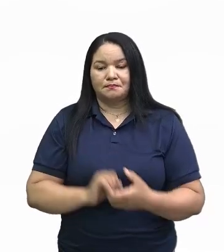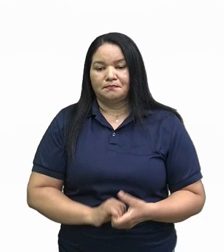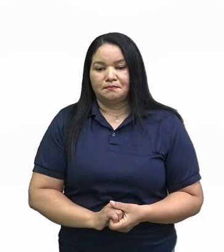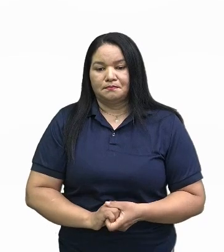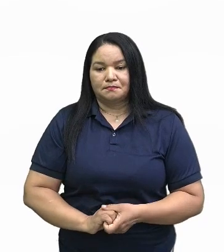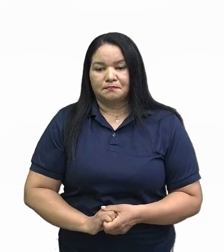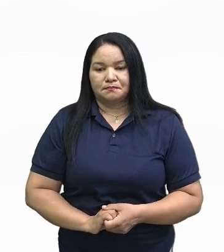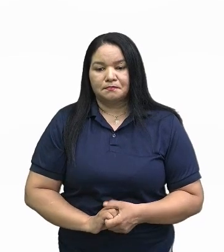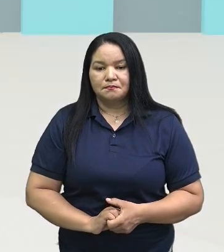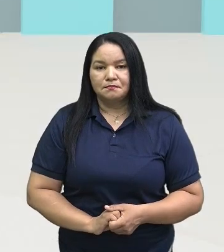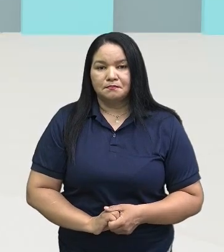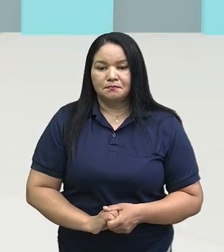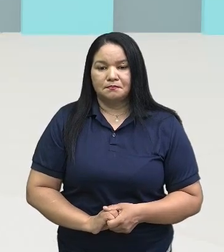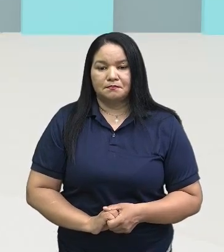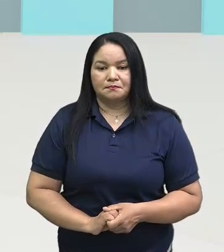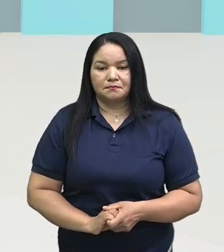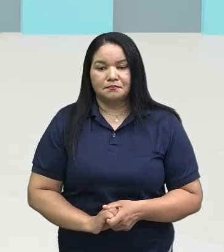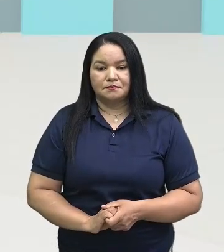estabelecidas.